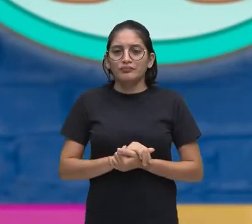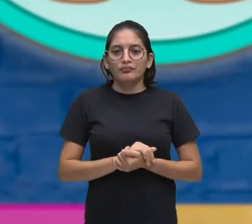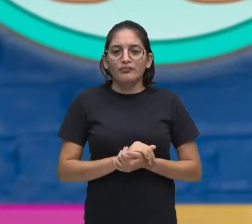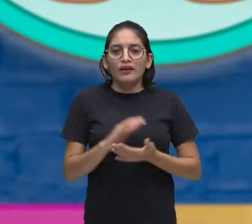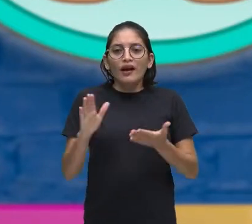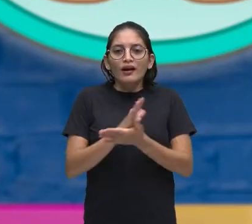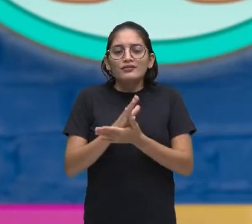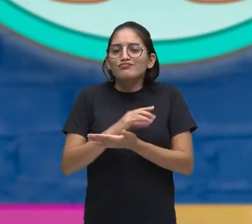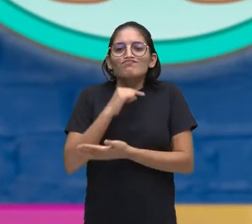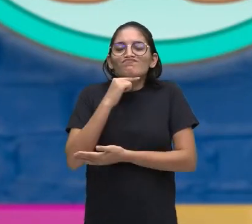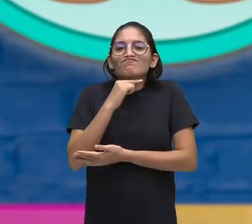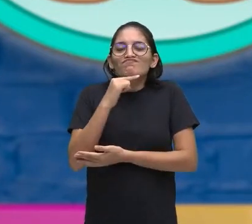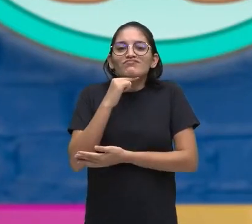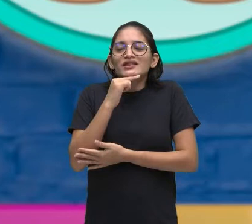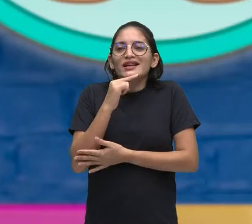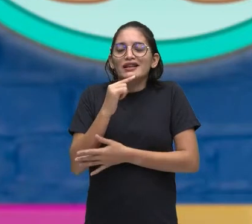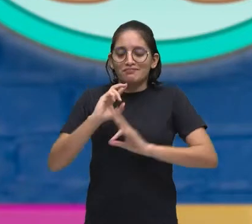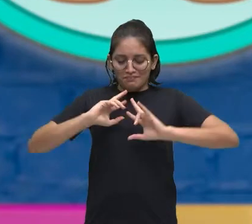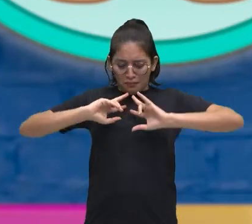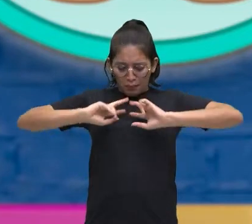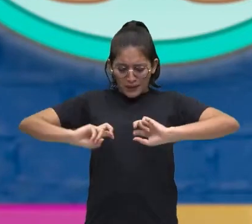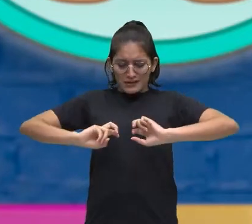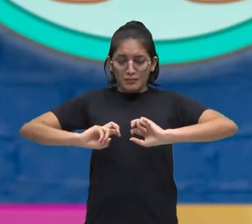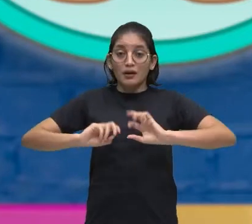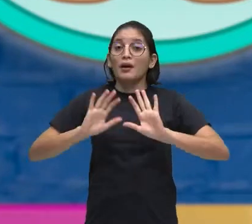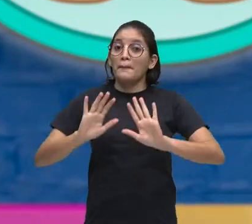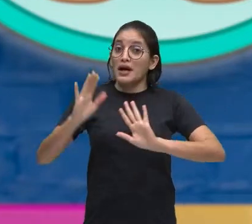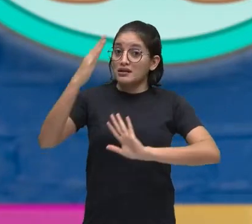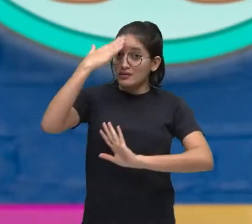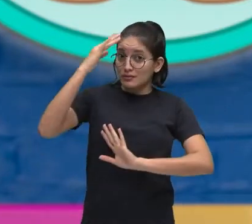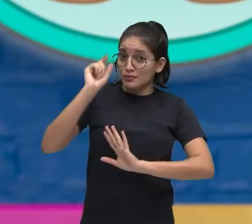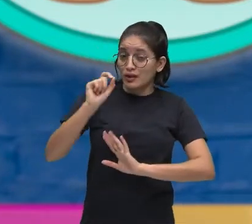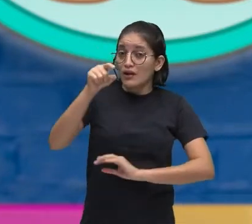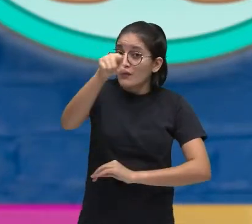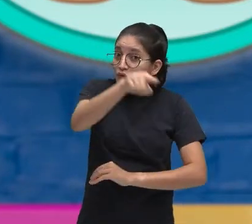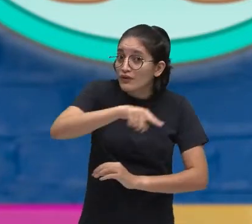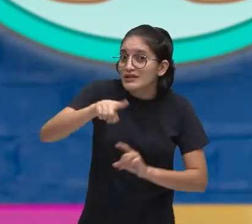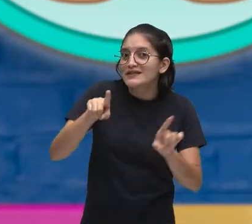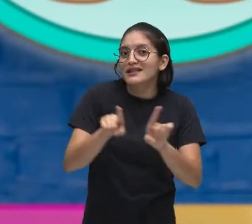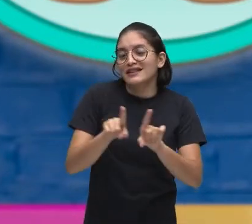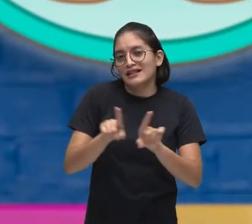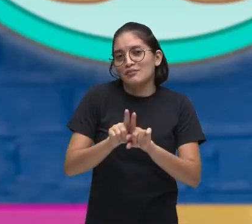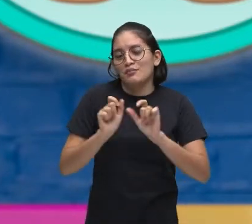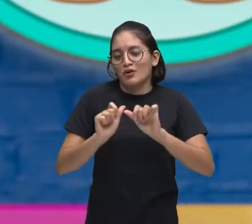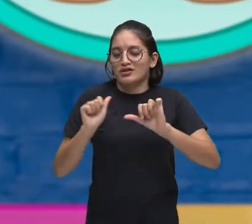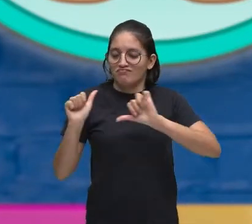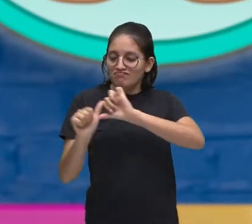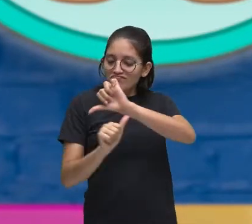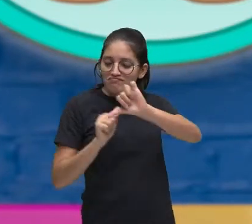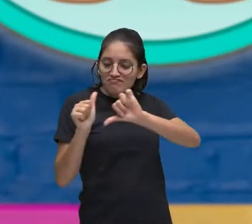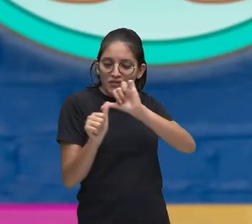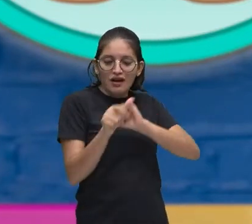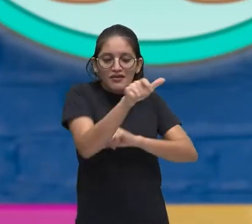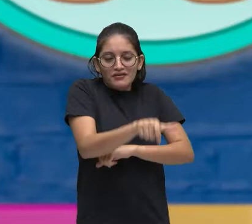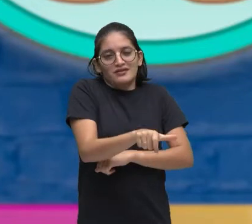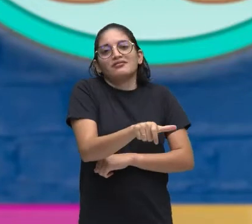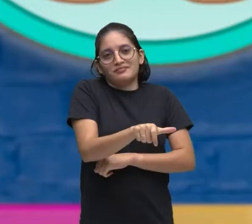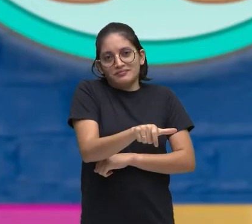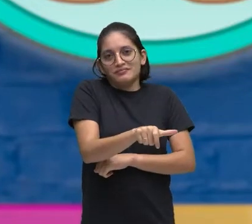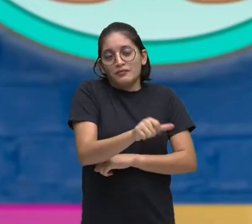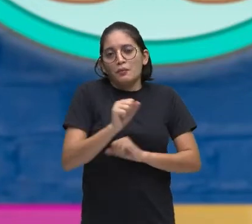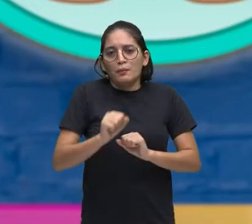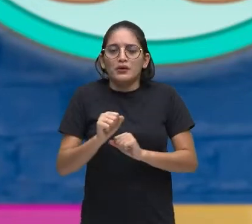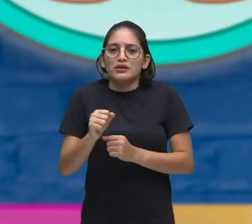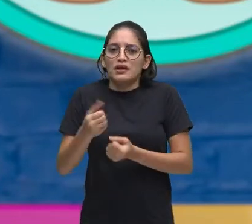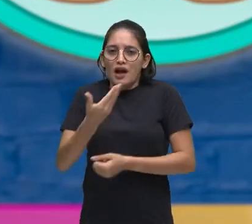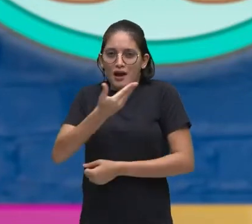não consegue se enxergar assim, mas entenda que você também pode fazer a transformação na vida de uma pessoa. Pode ser o